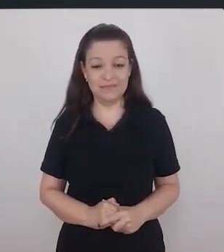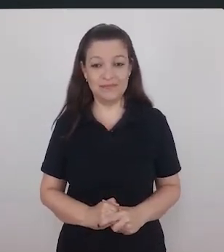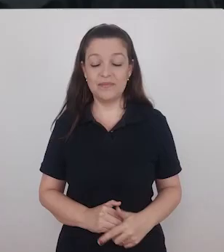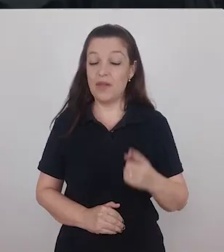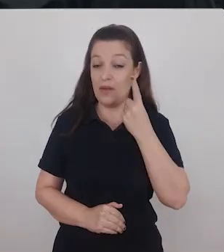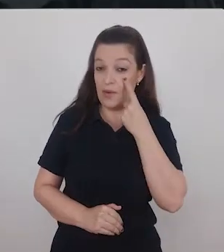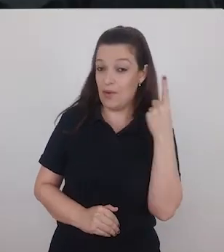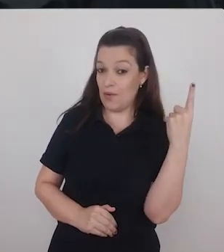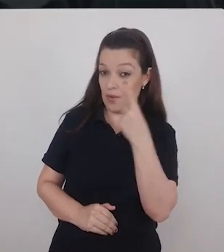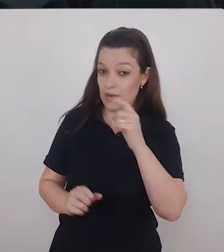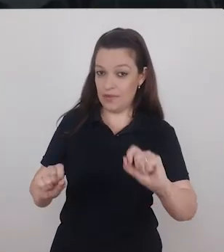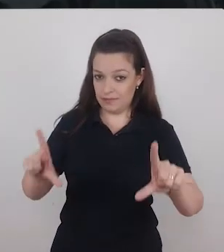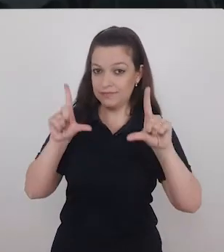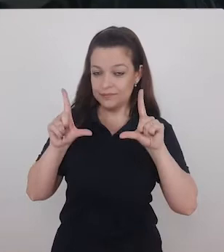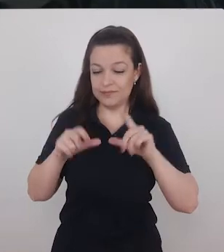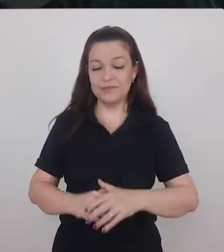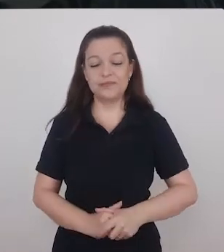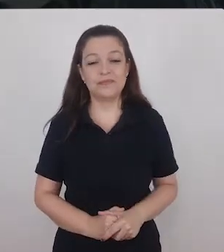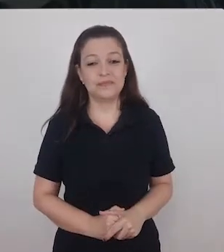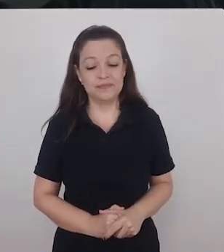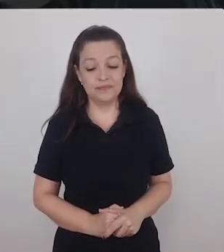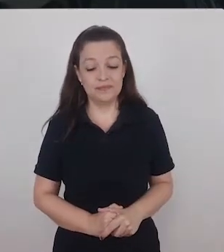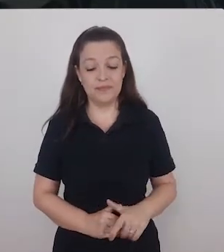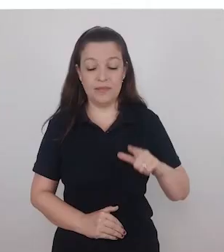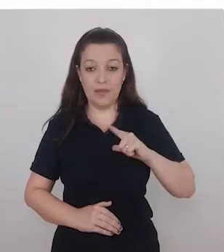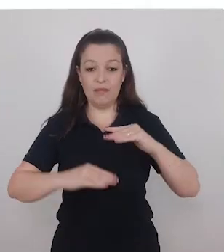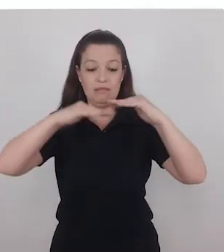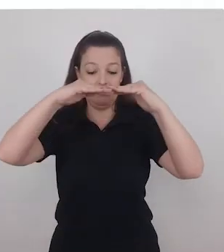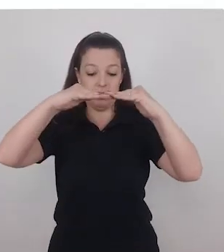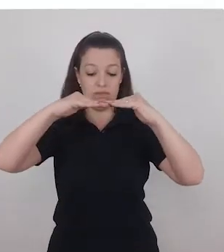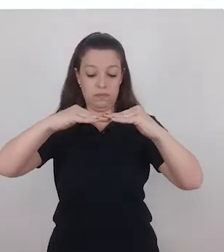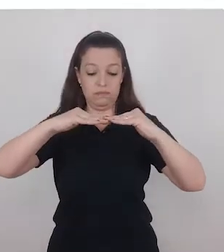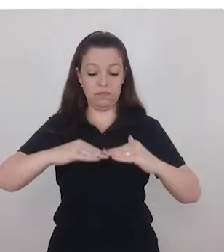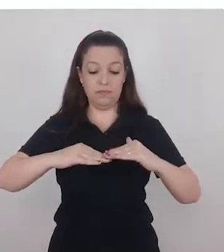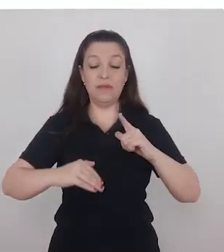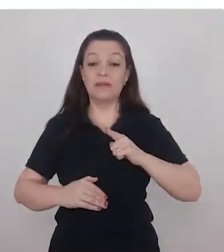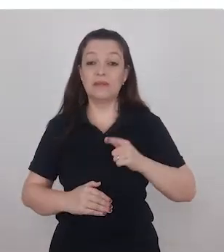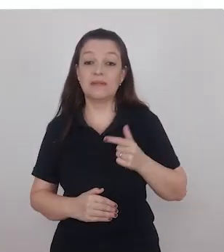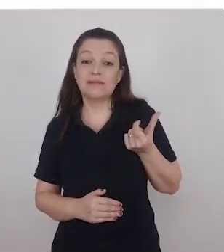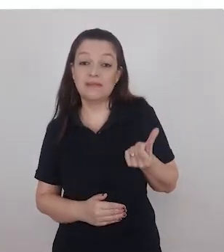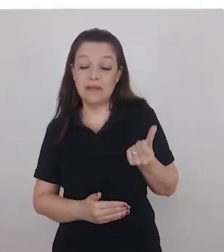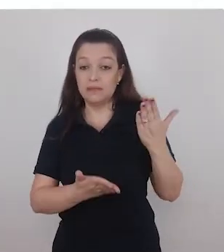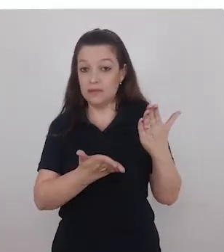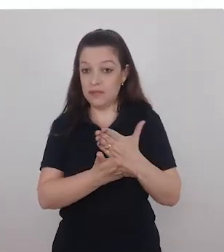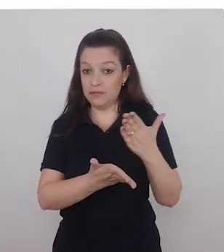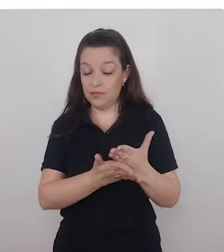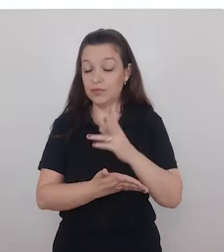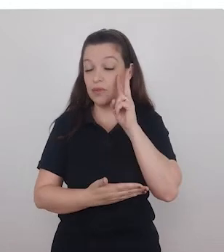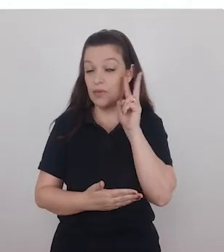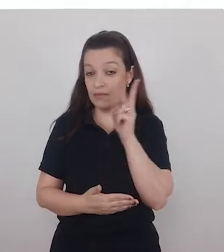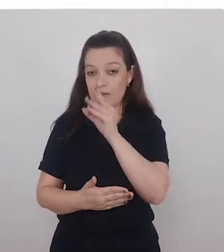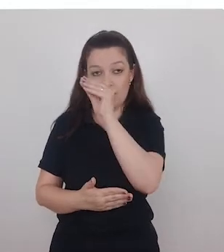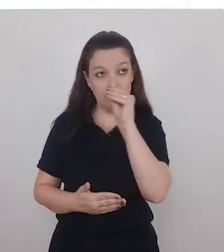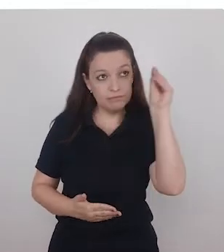1, 2, 1, 2, 1, 2. Vamos conferir lá na tela, então. Nós temos a prateleira e os 6 livros ali na estante.